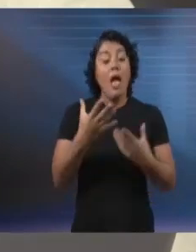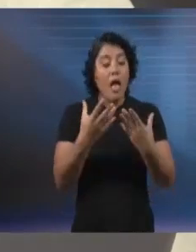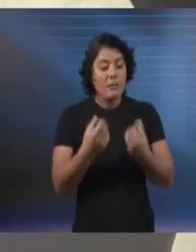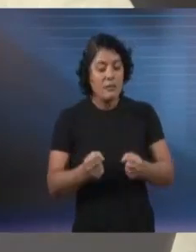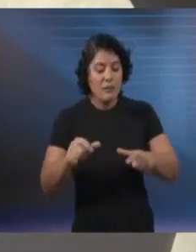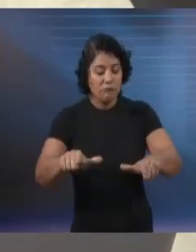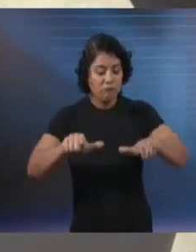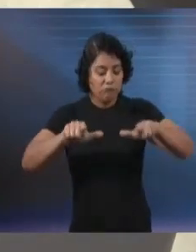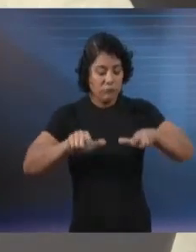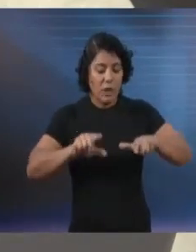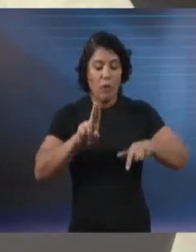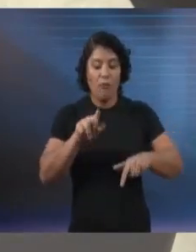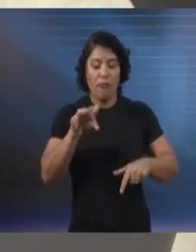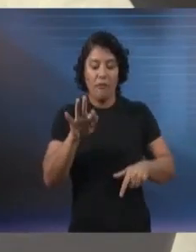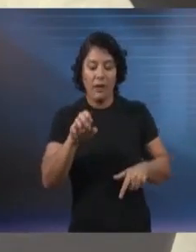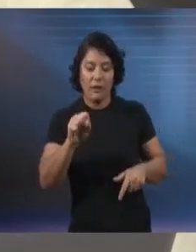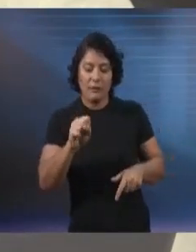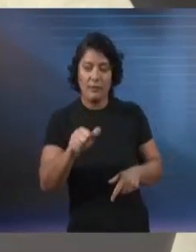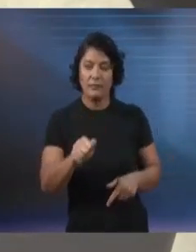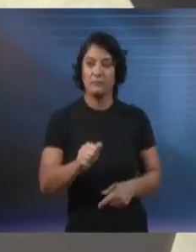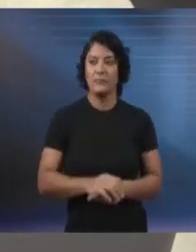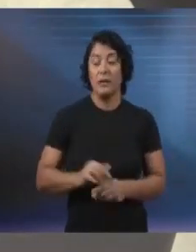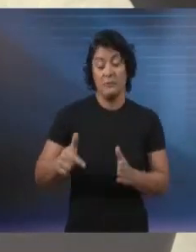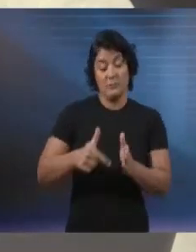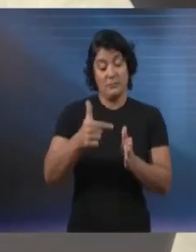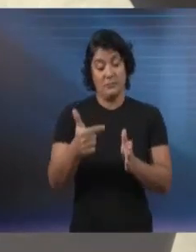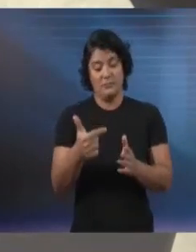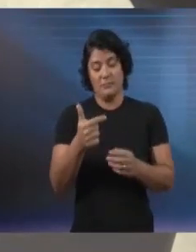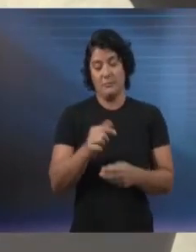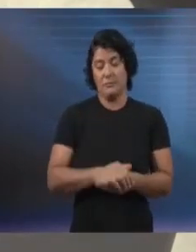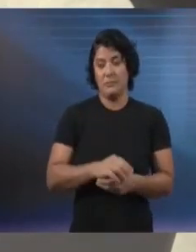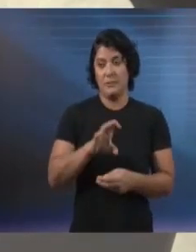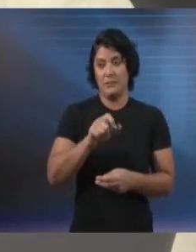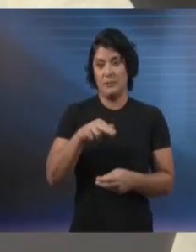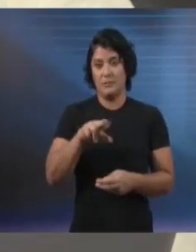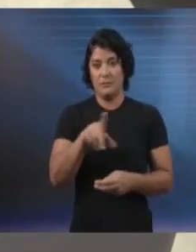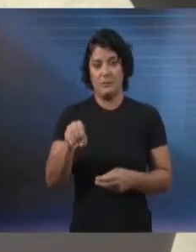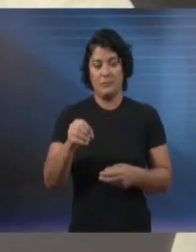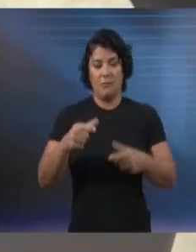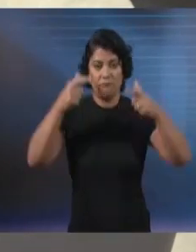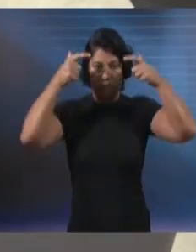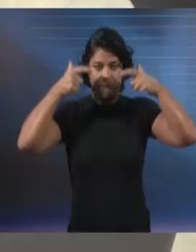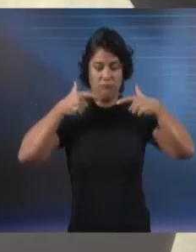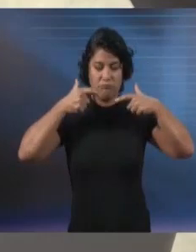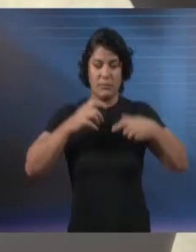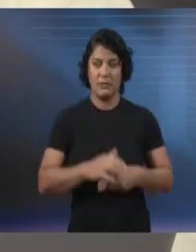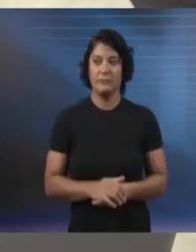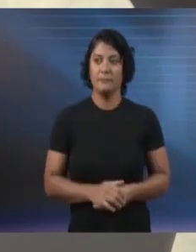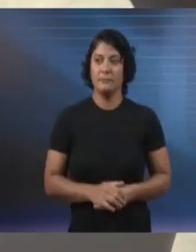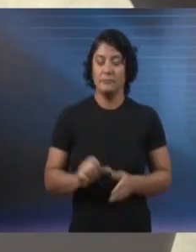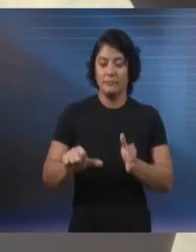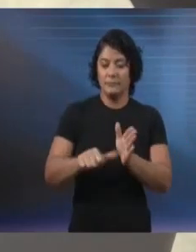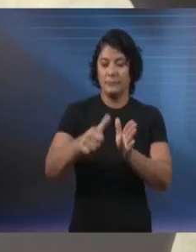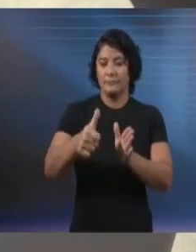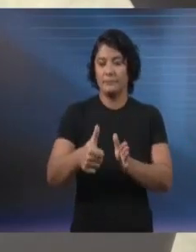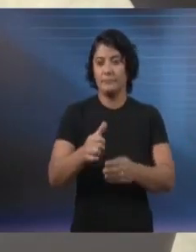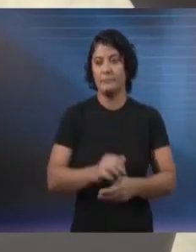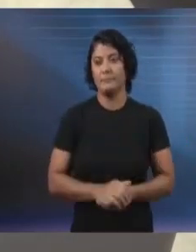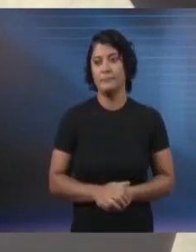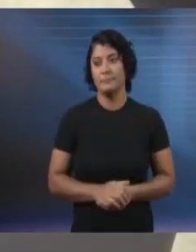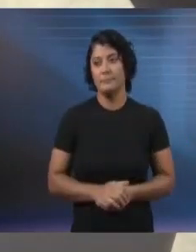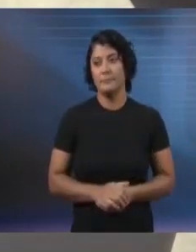diploma da UFESA e também, na segunda edição, vai receber um capacete. Na primeira, estamos